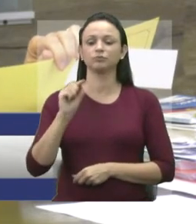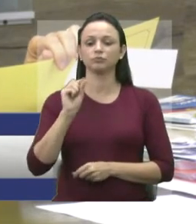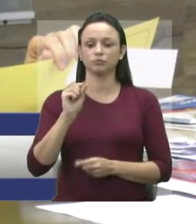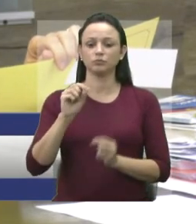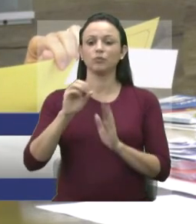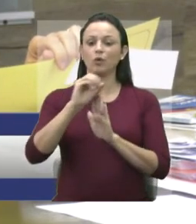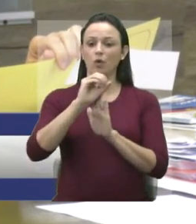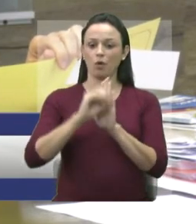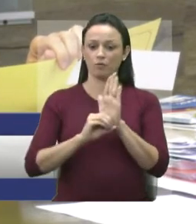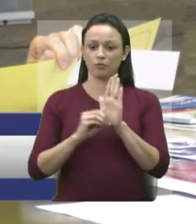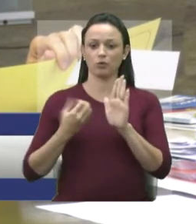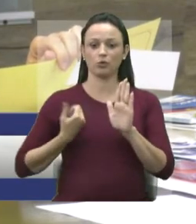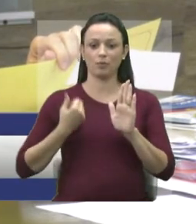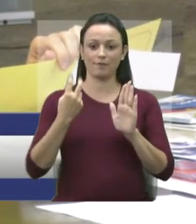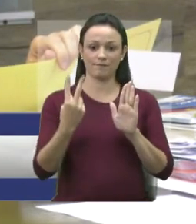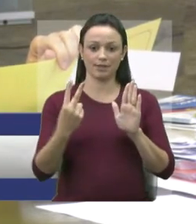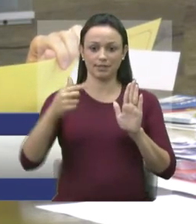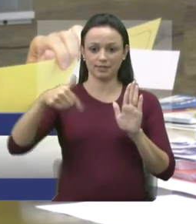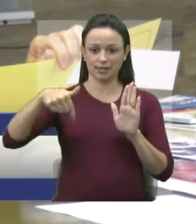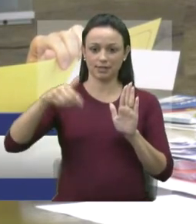número